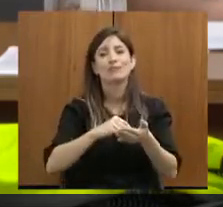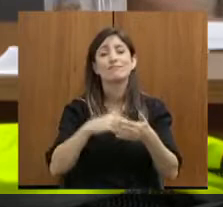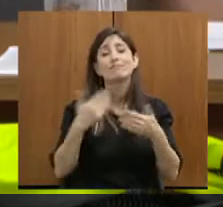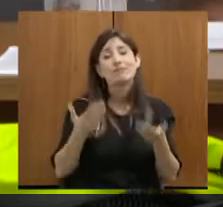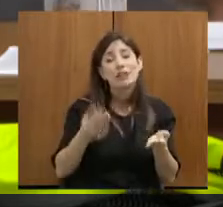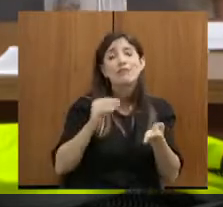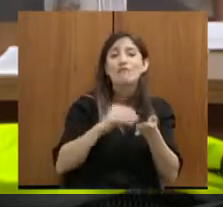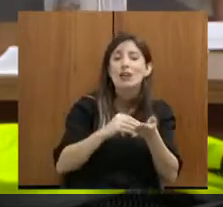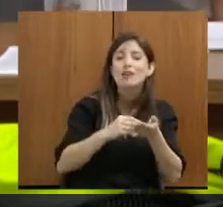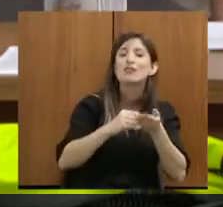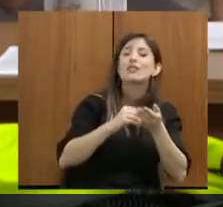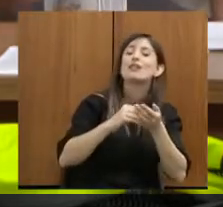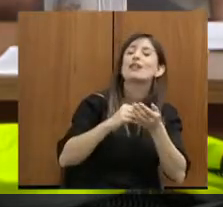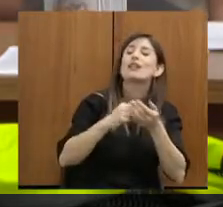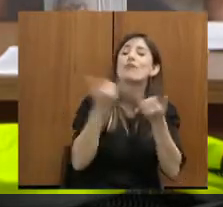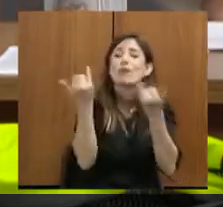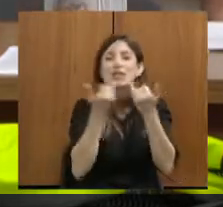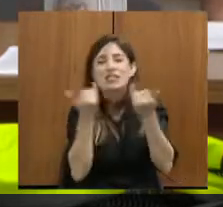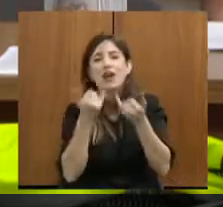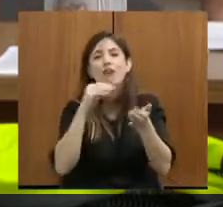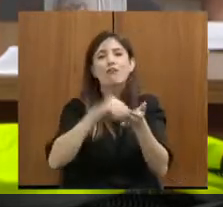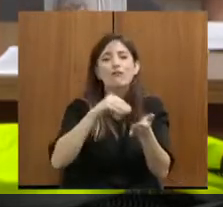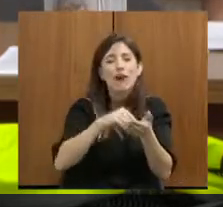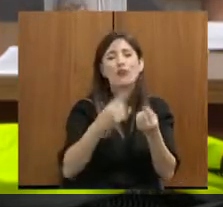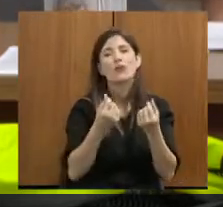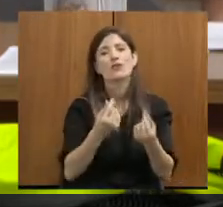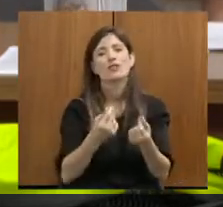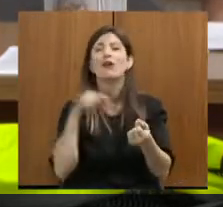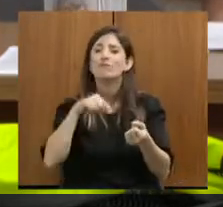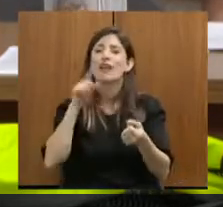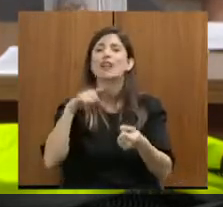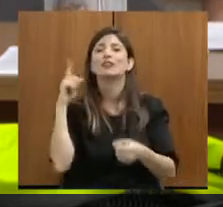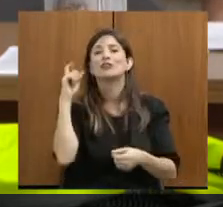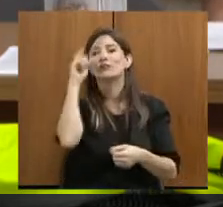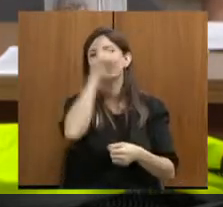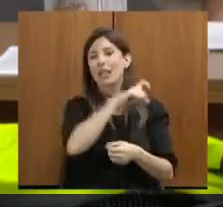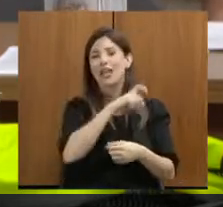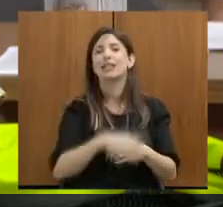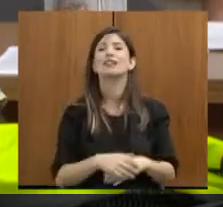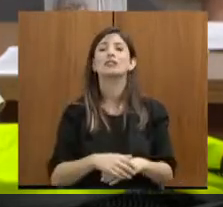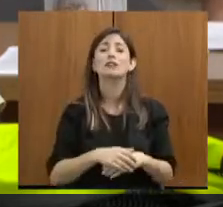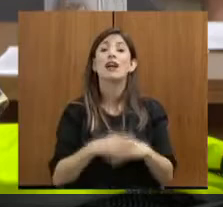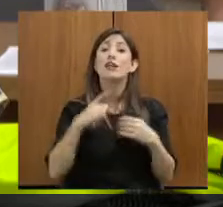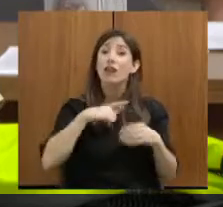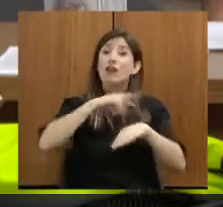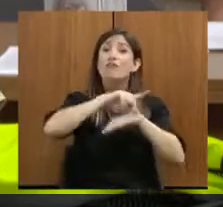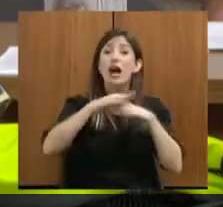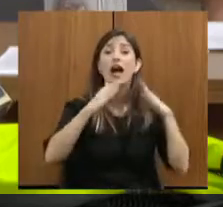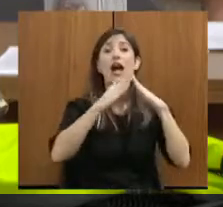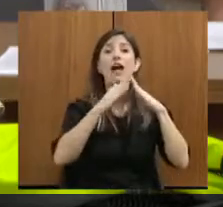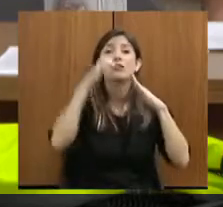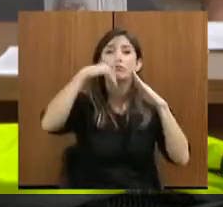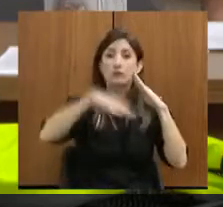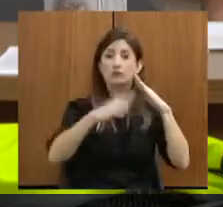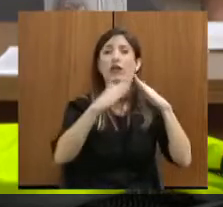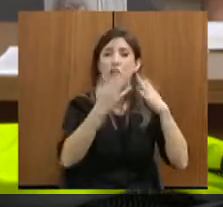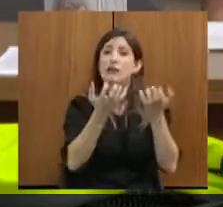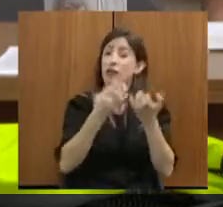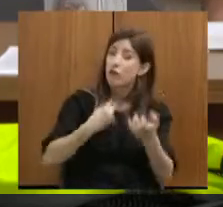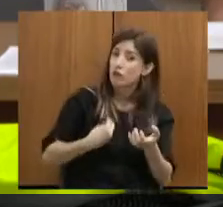você tá fazendo aqui no Então isso é uma grande dificuldade muita gente quer funcionar direitinho tem CNPJ e razão social